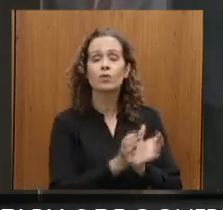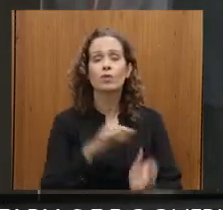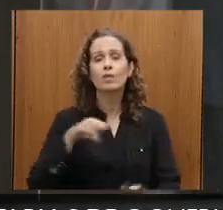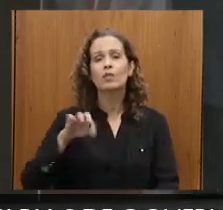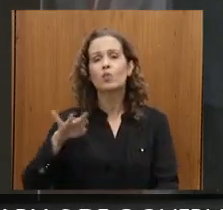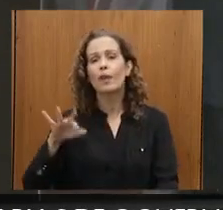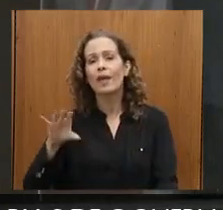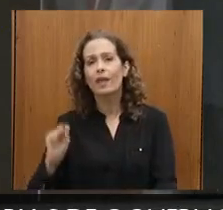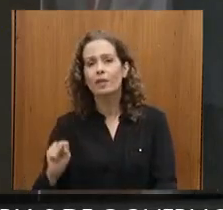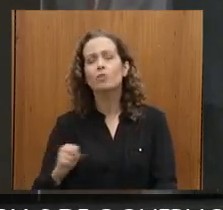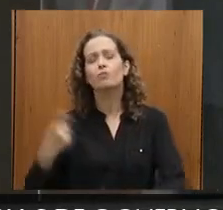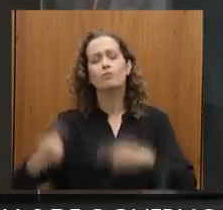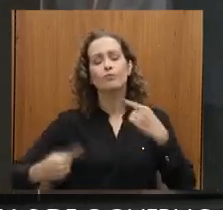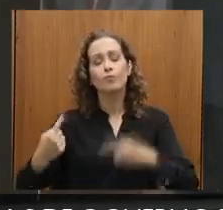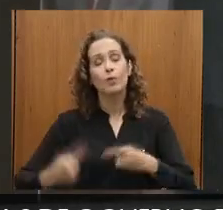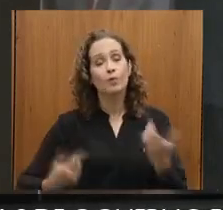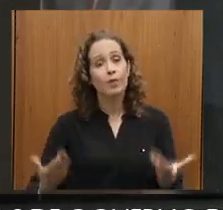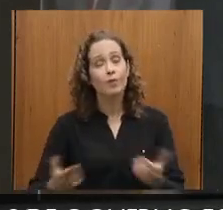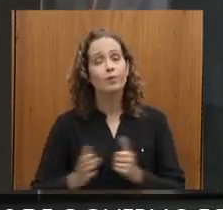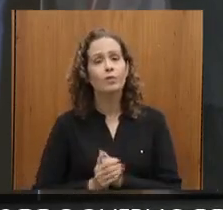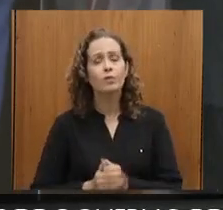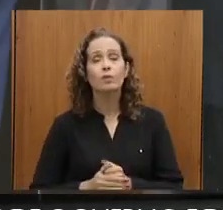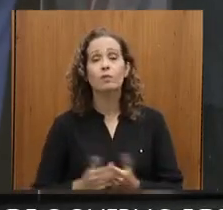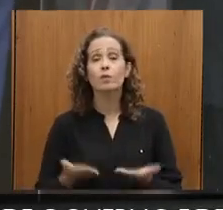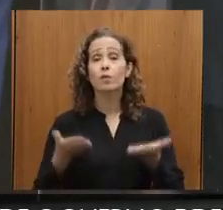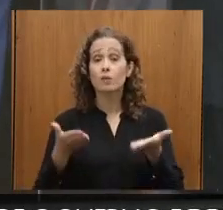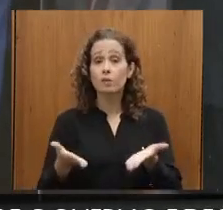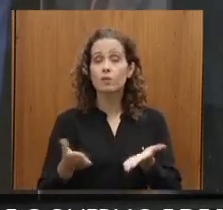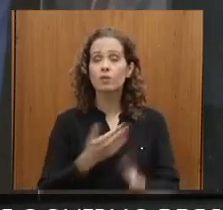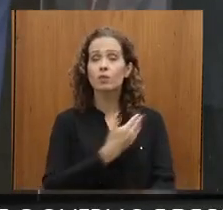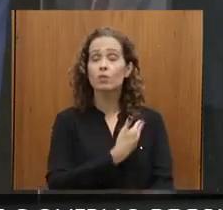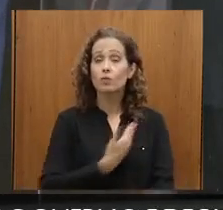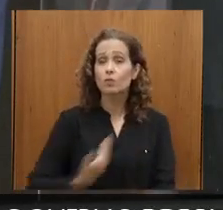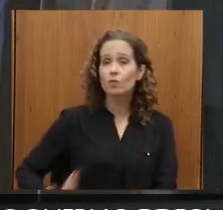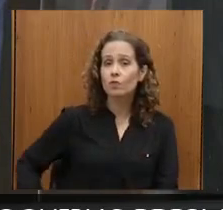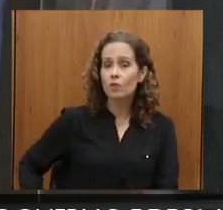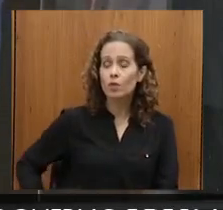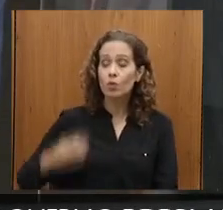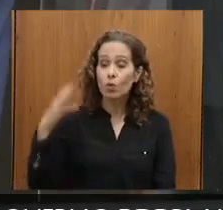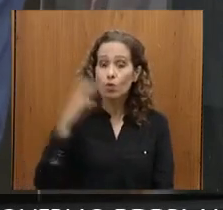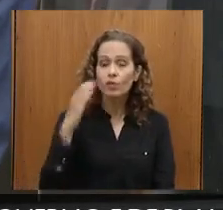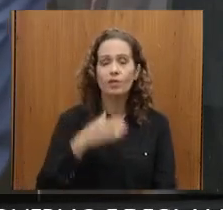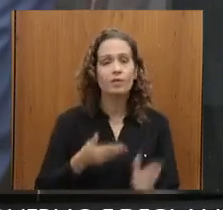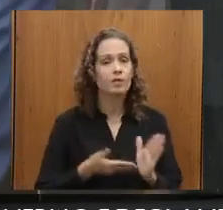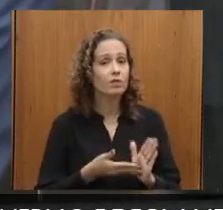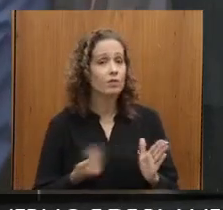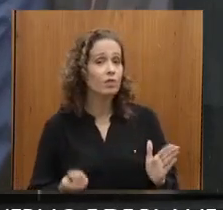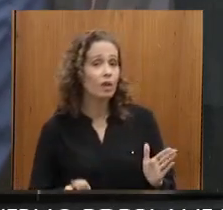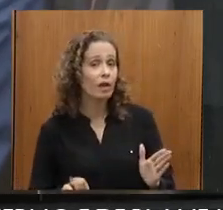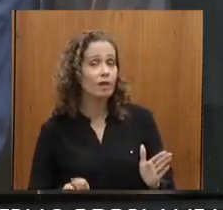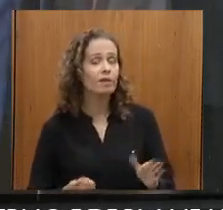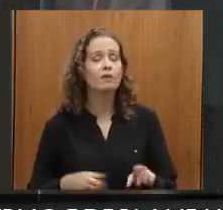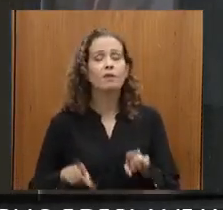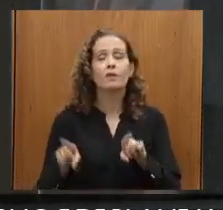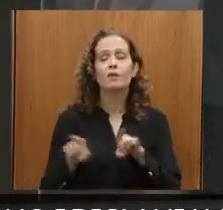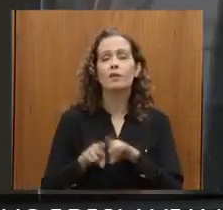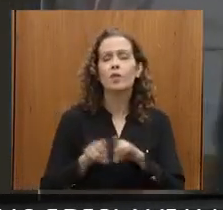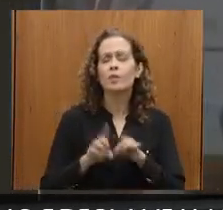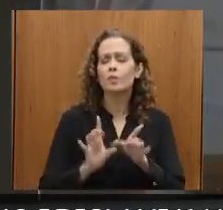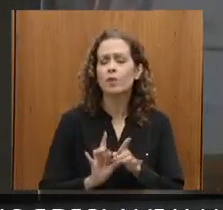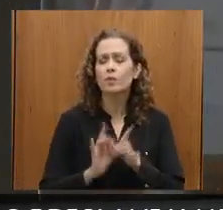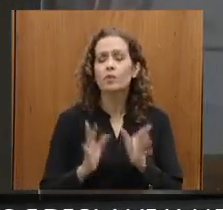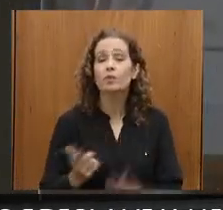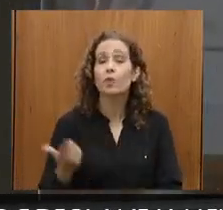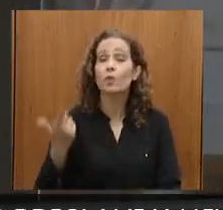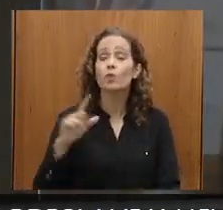para isso, o governo poderia retirar a urgência do projeto e, inclusive, permitir que outros